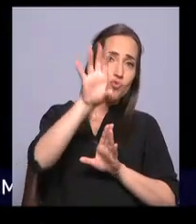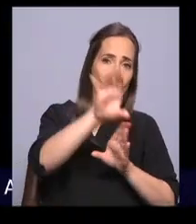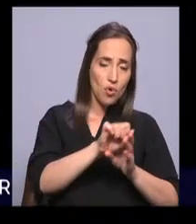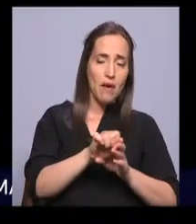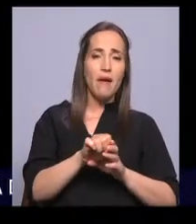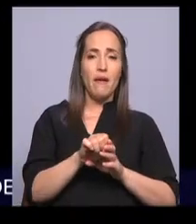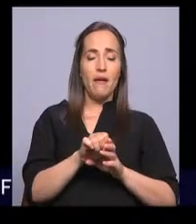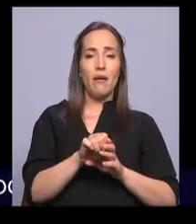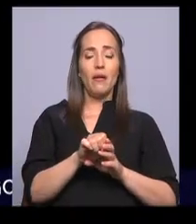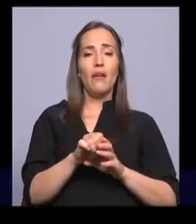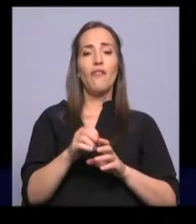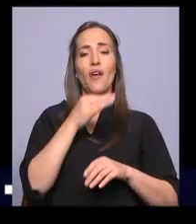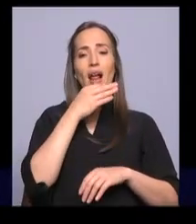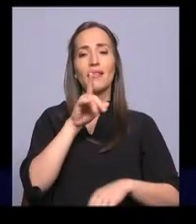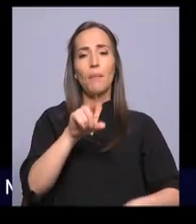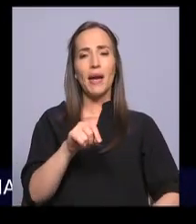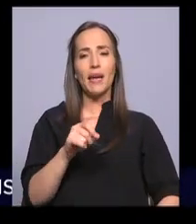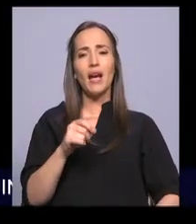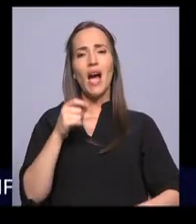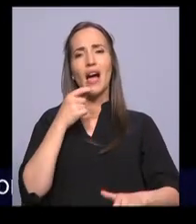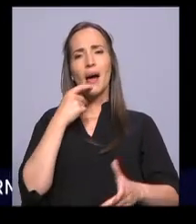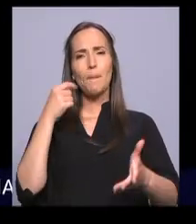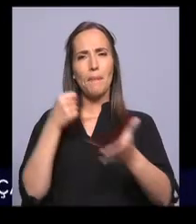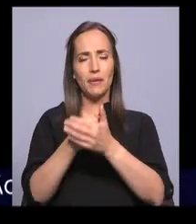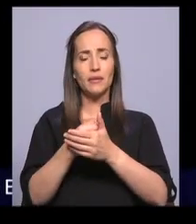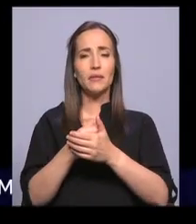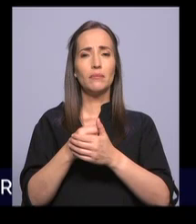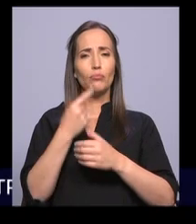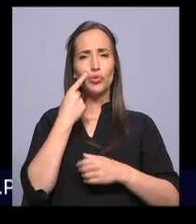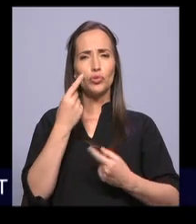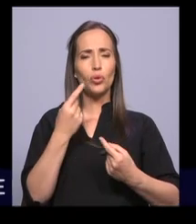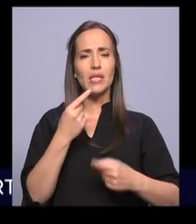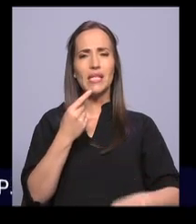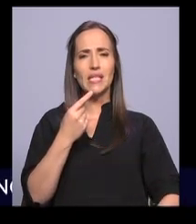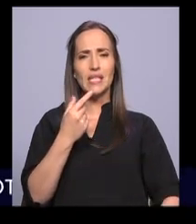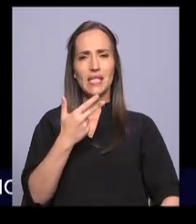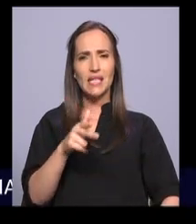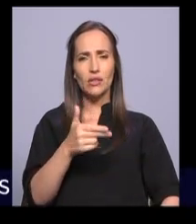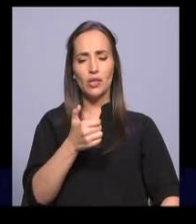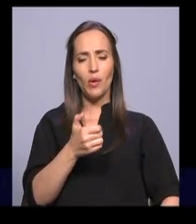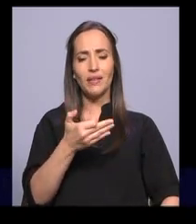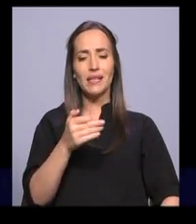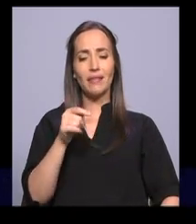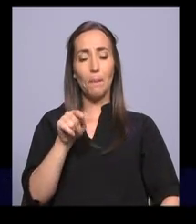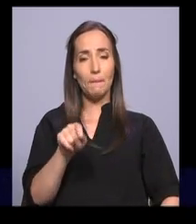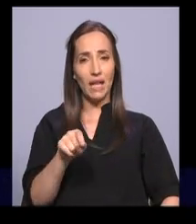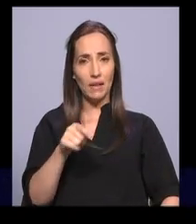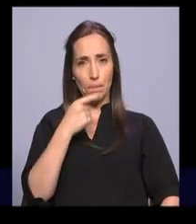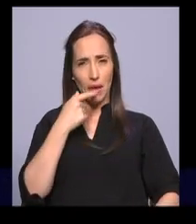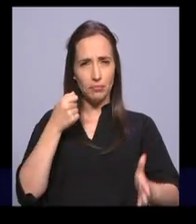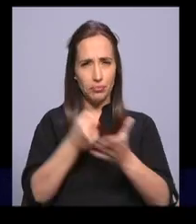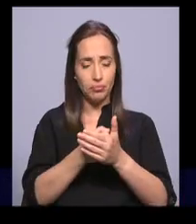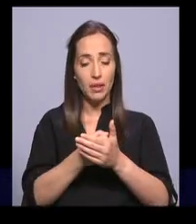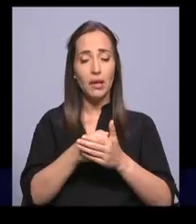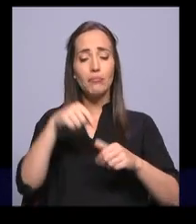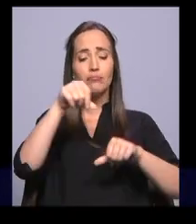asteroides. Mostrou-nos a órbita de 150 mil asteroides. Desses 157 mil, conseguiu dar-nos a composição